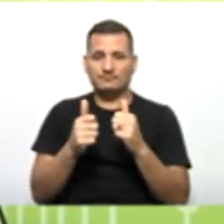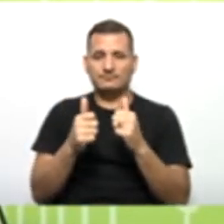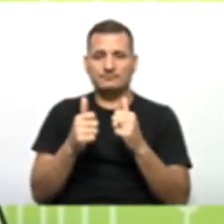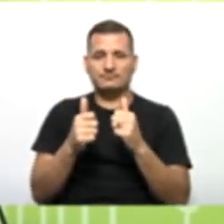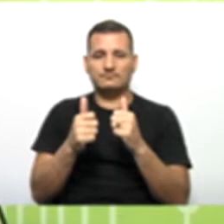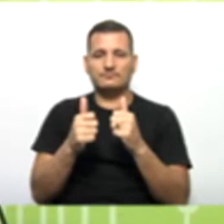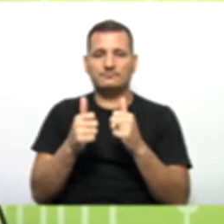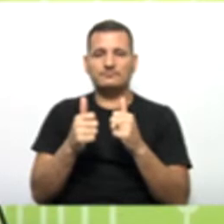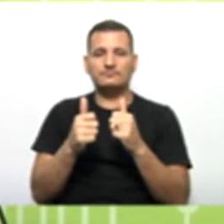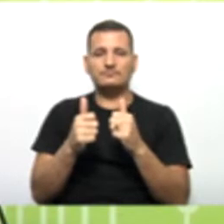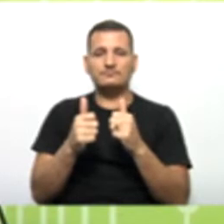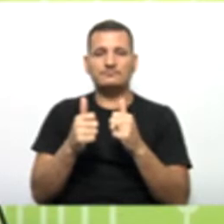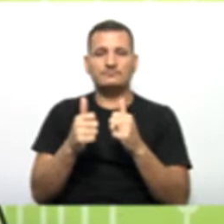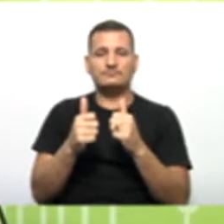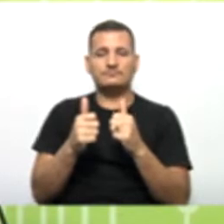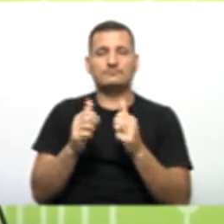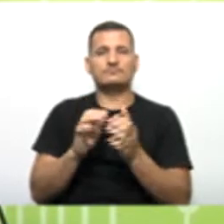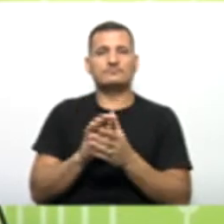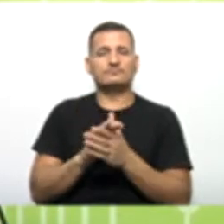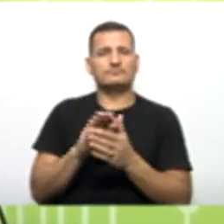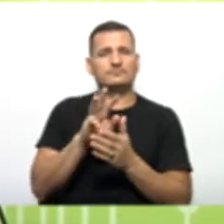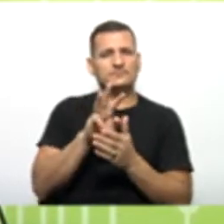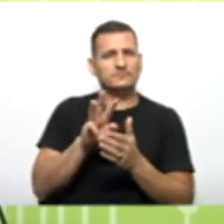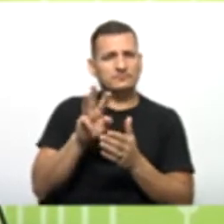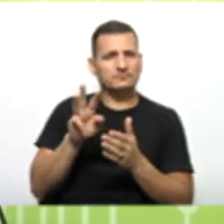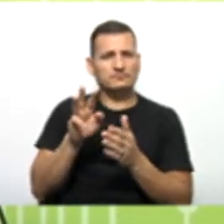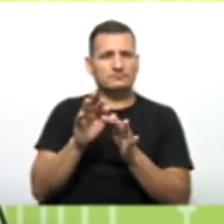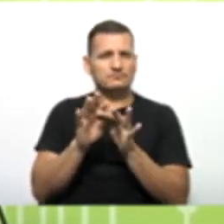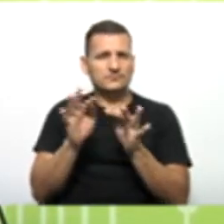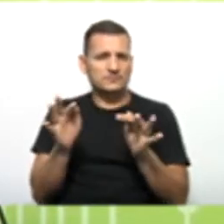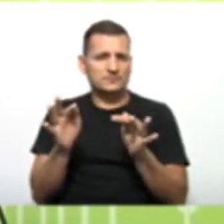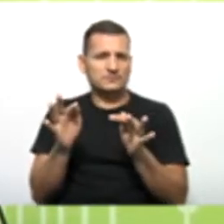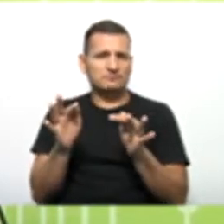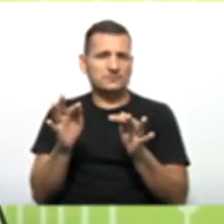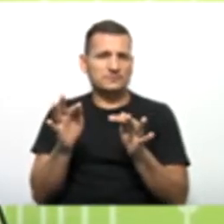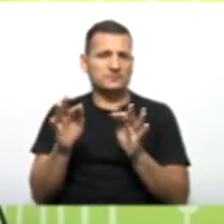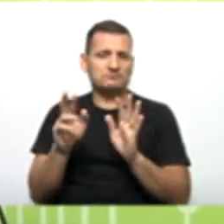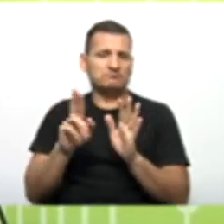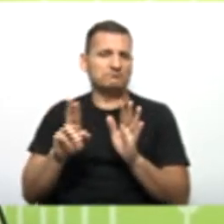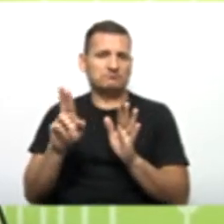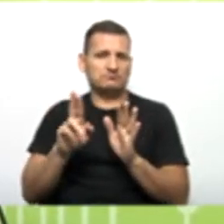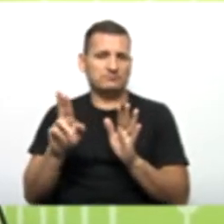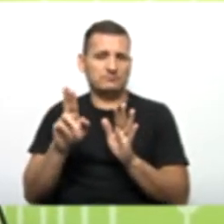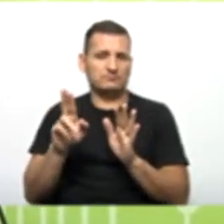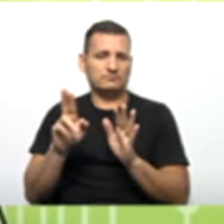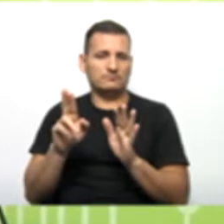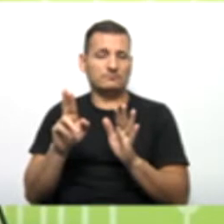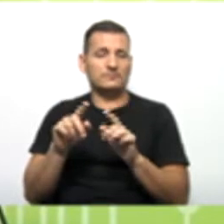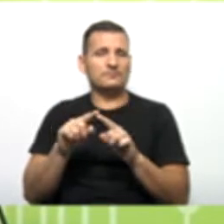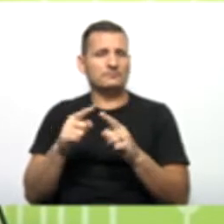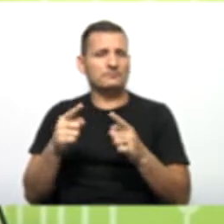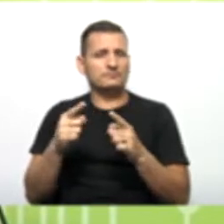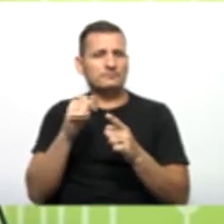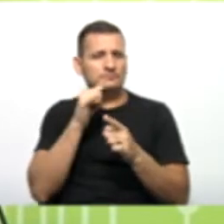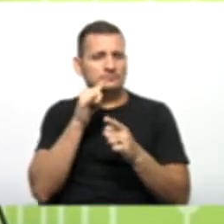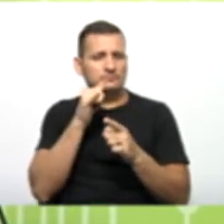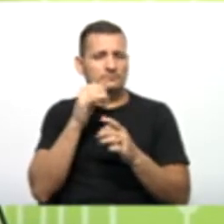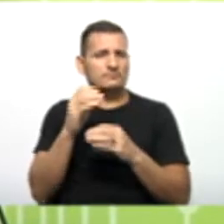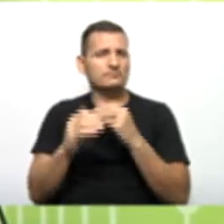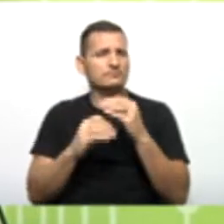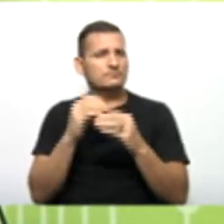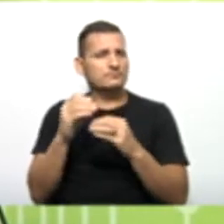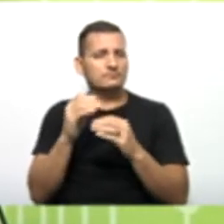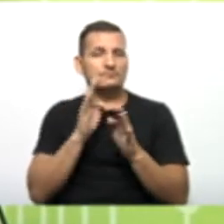é inicialmente por um site pequeno eles foi tranqüilo de utilizar mas aí imagina um banco de dados do